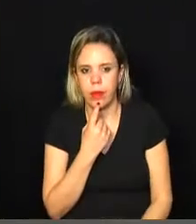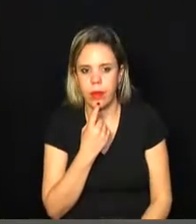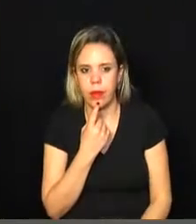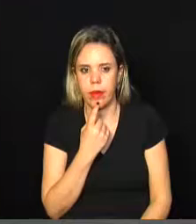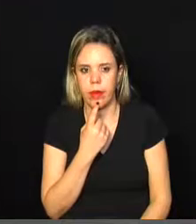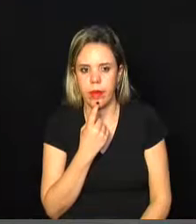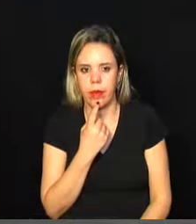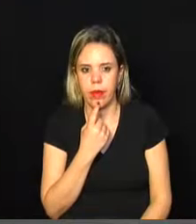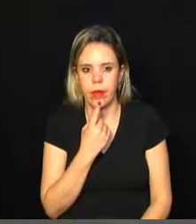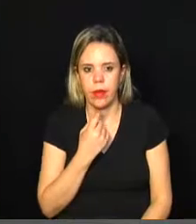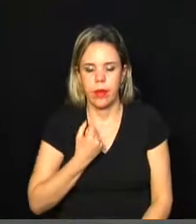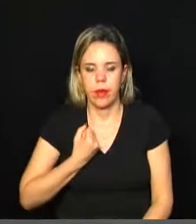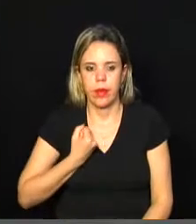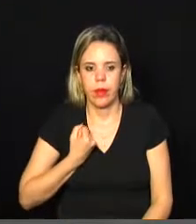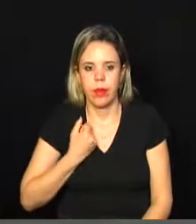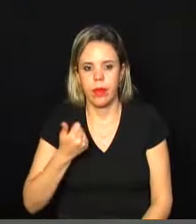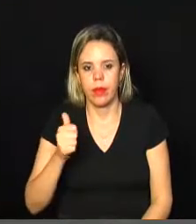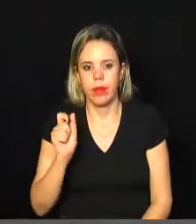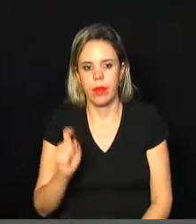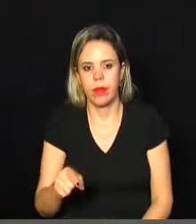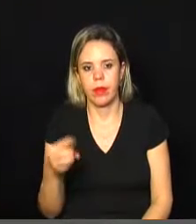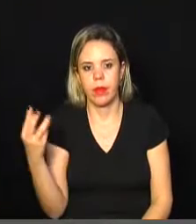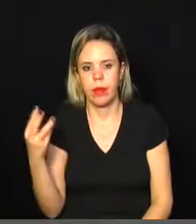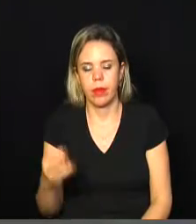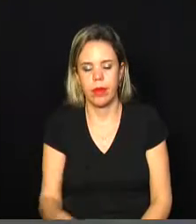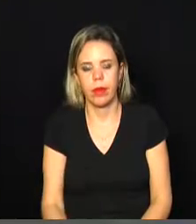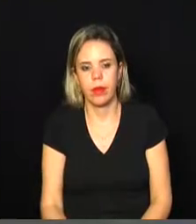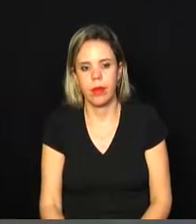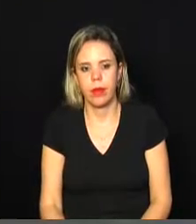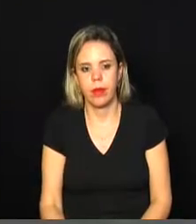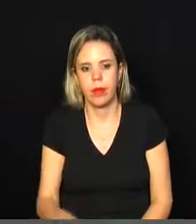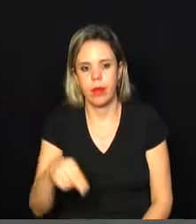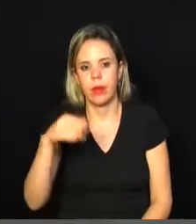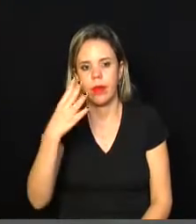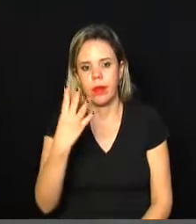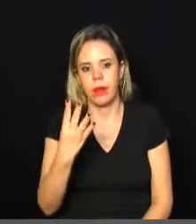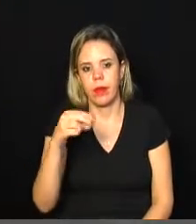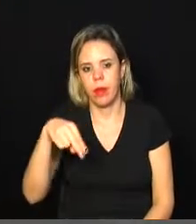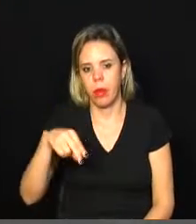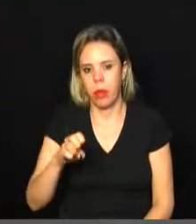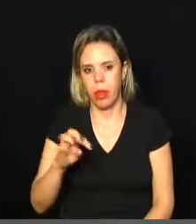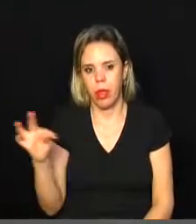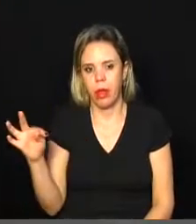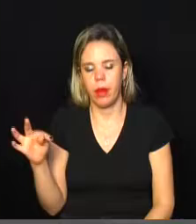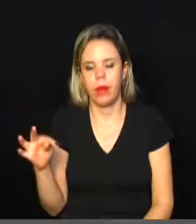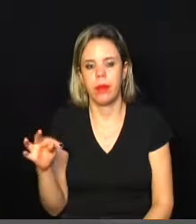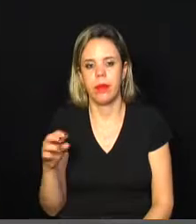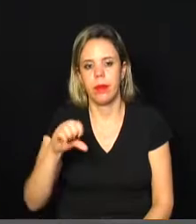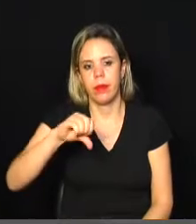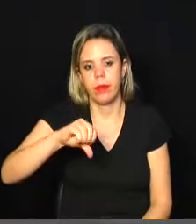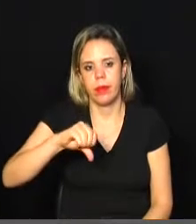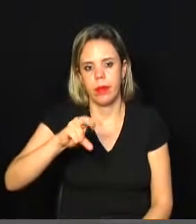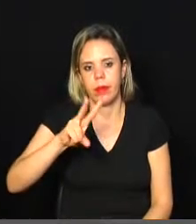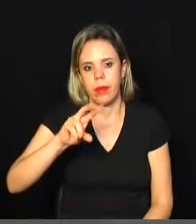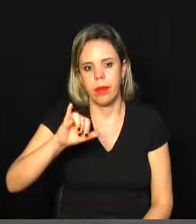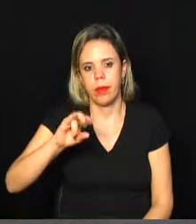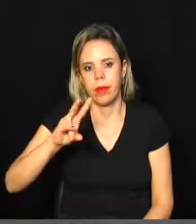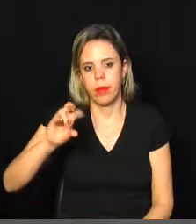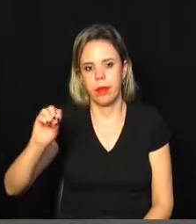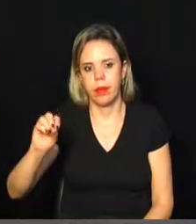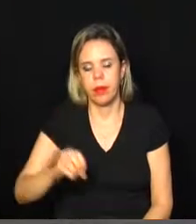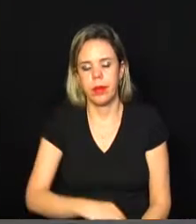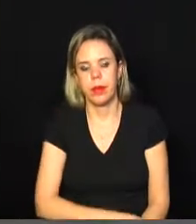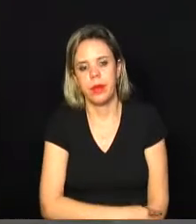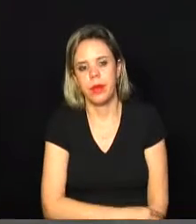através do sinal digital 11.3 canal 4 da NET canal 9 da Vivo